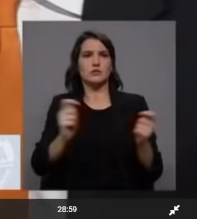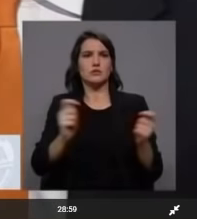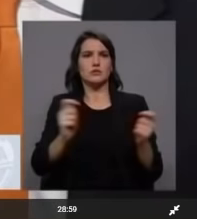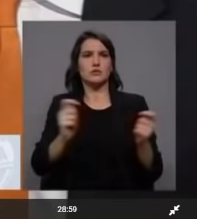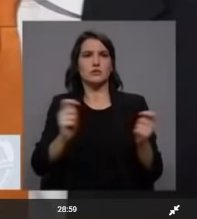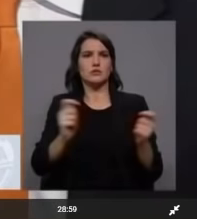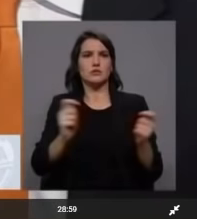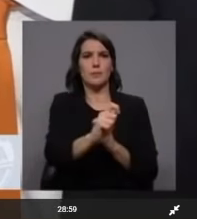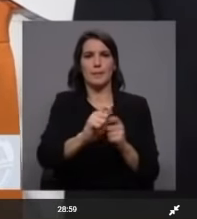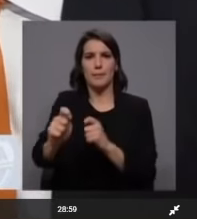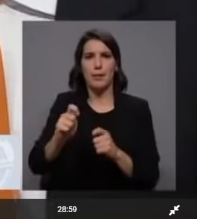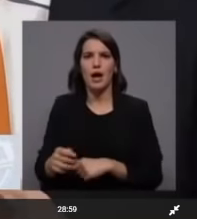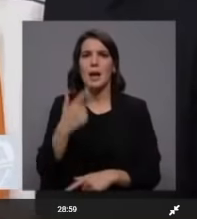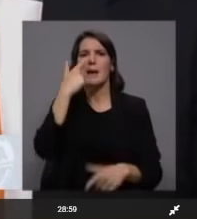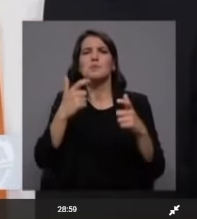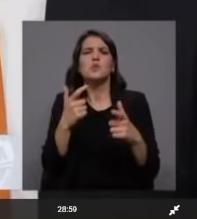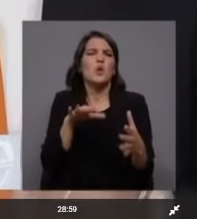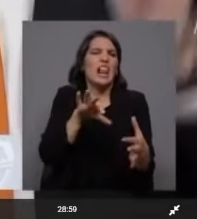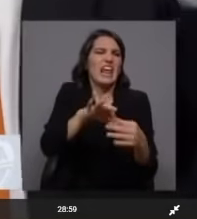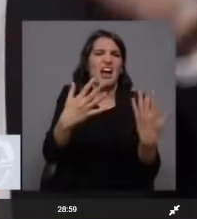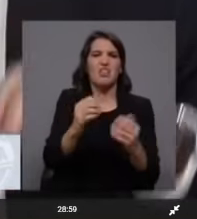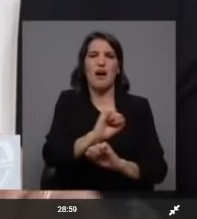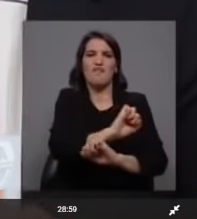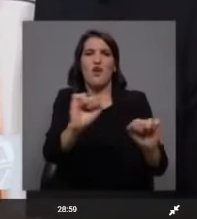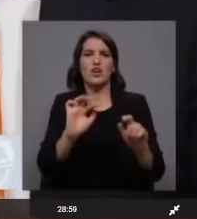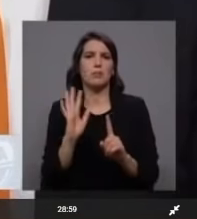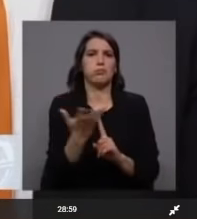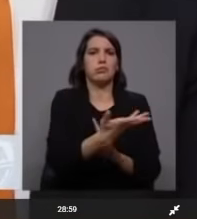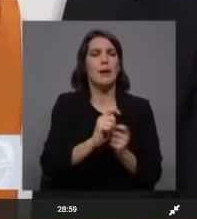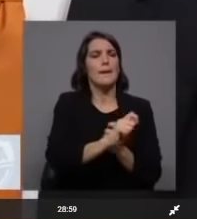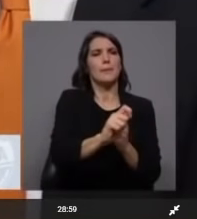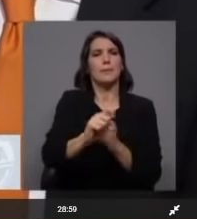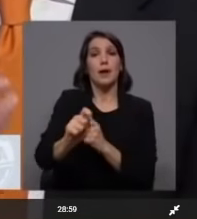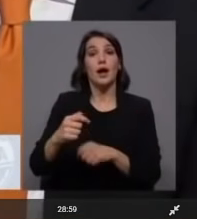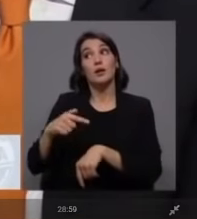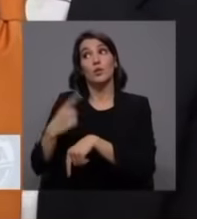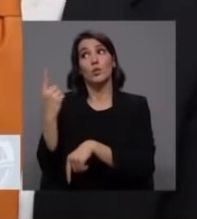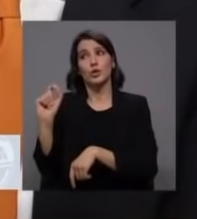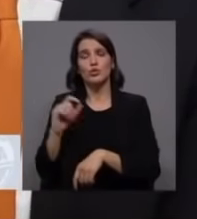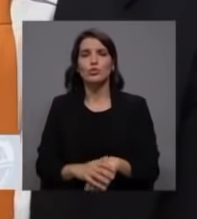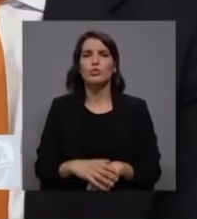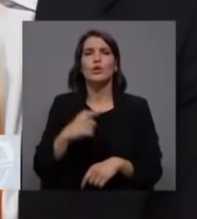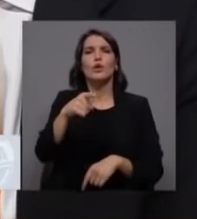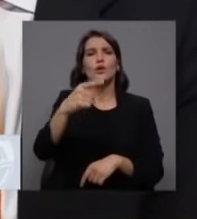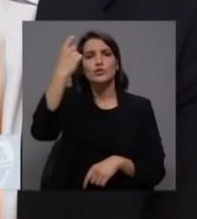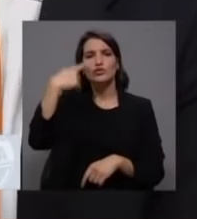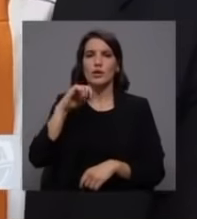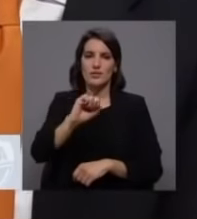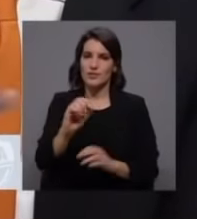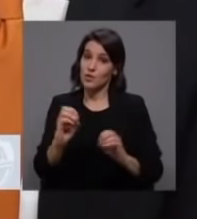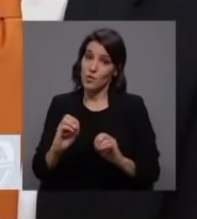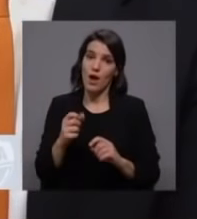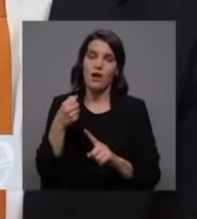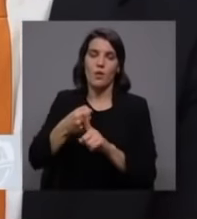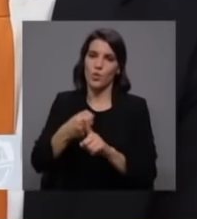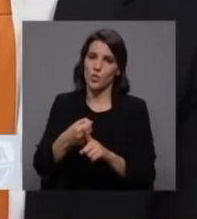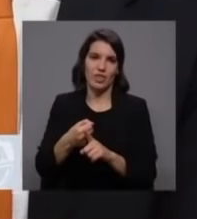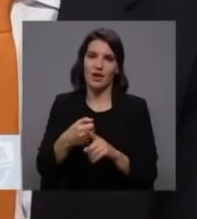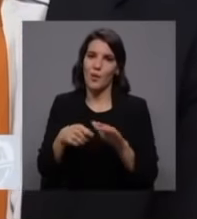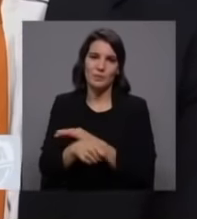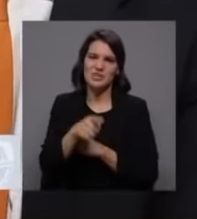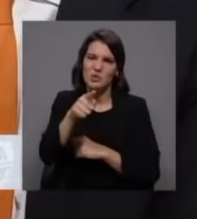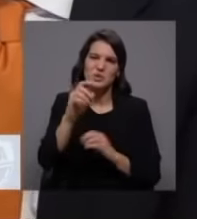saindo saber representar alguém pessoas ligadas a volta precisa ter dois minutos e Fernando se as tutorial que sobrou neste não tem é uma luta contra